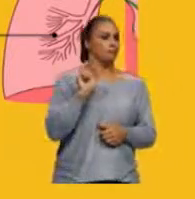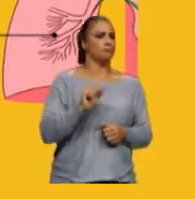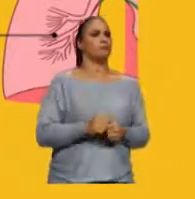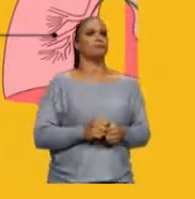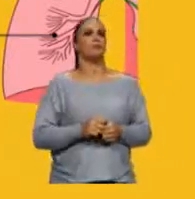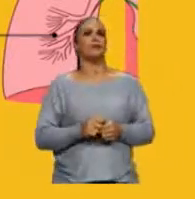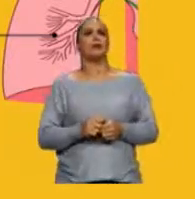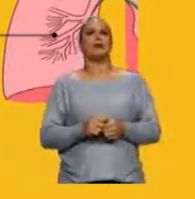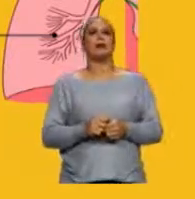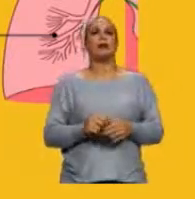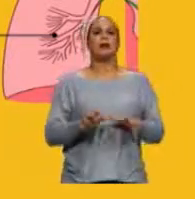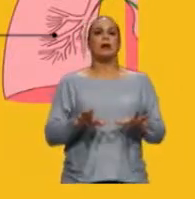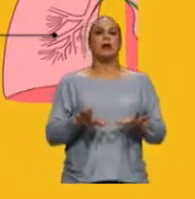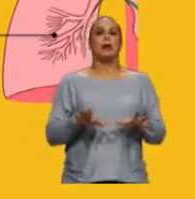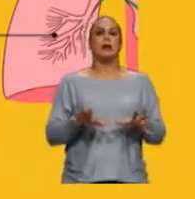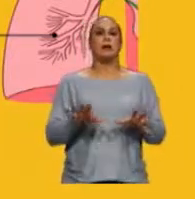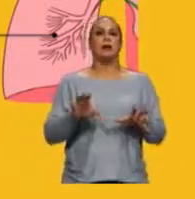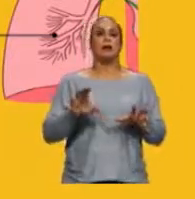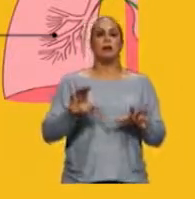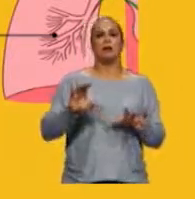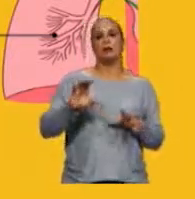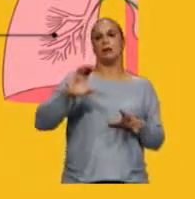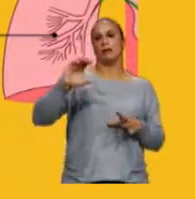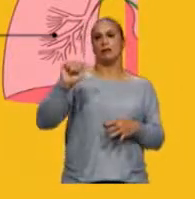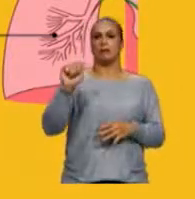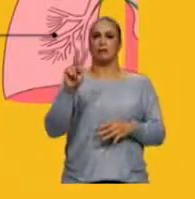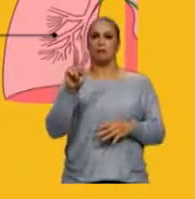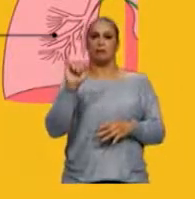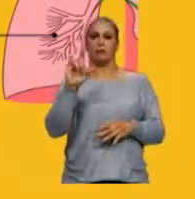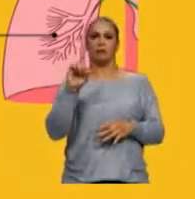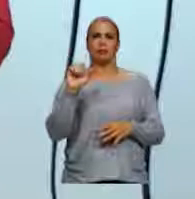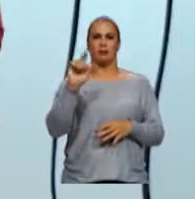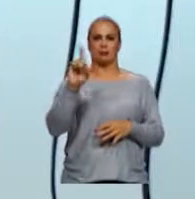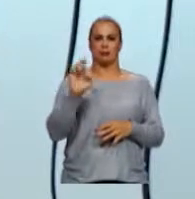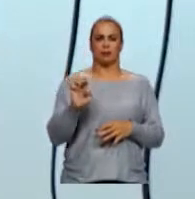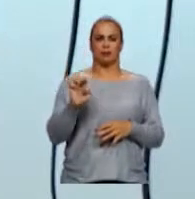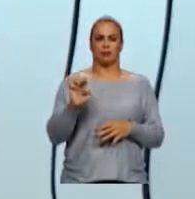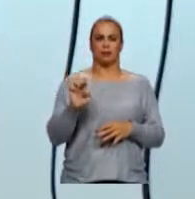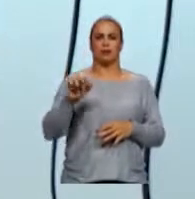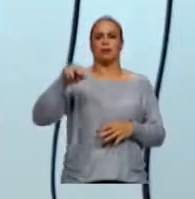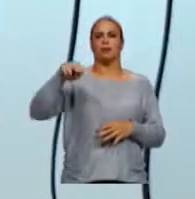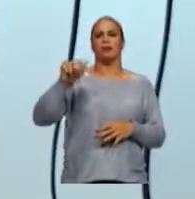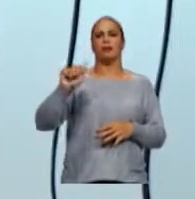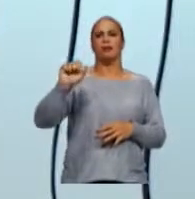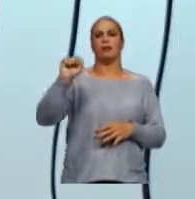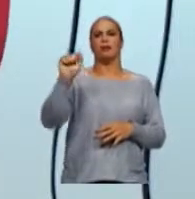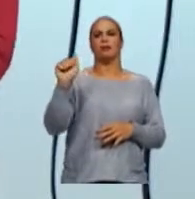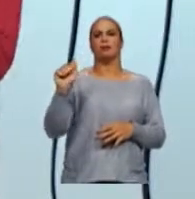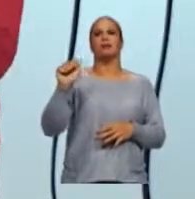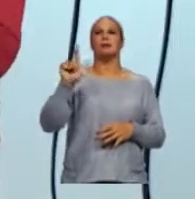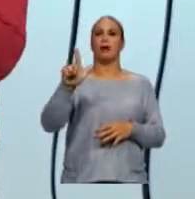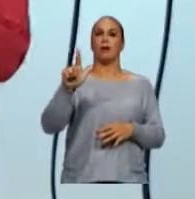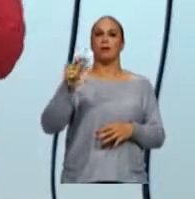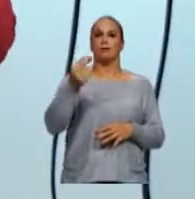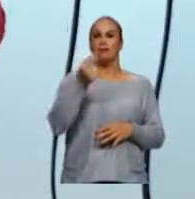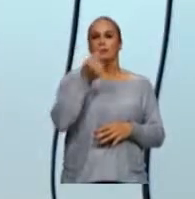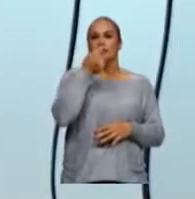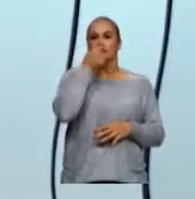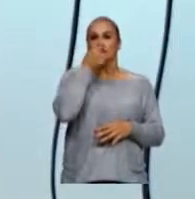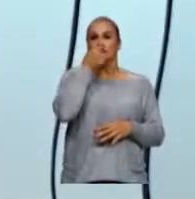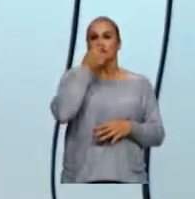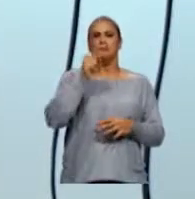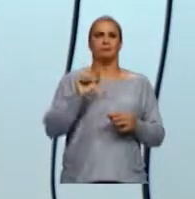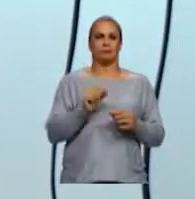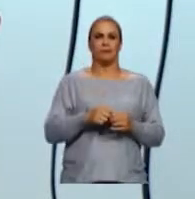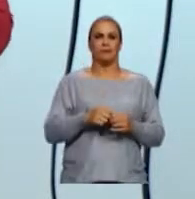falar da cavidade nasal. A cavidade nasal, ela vai